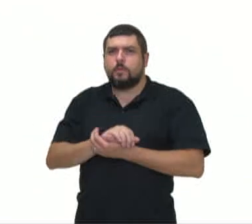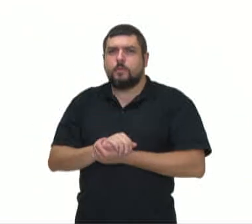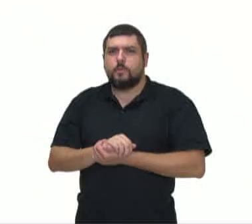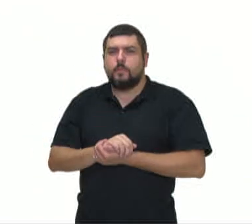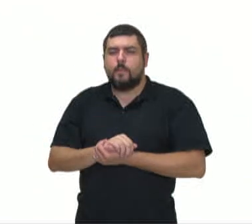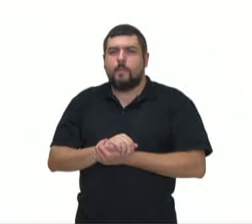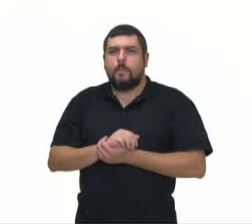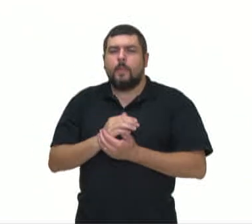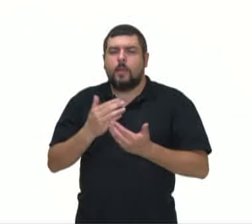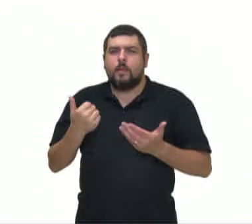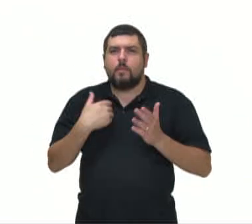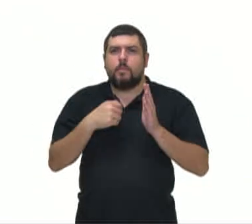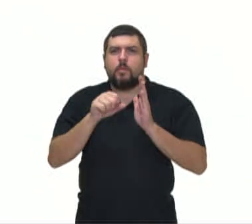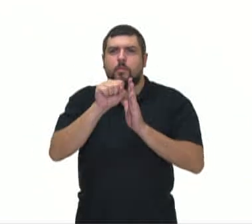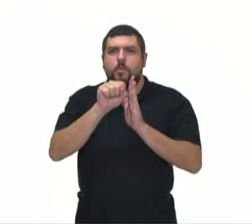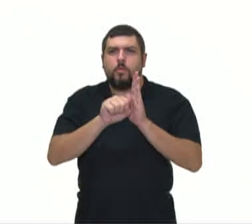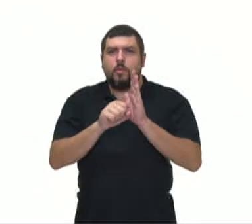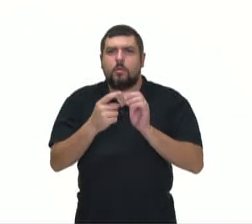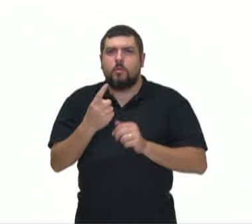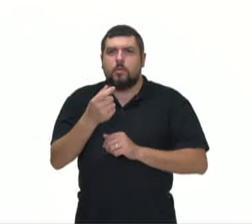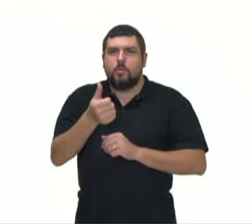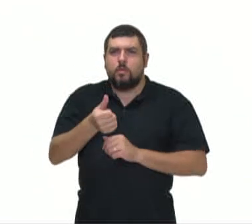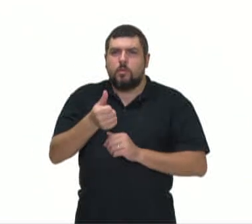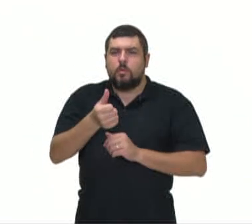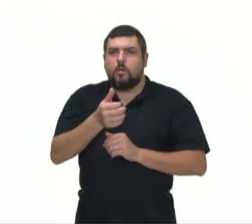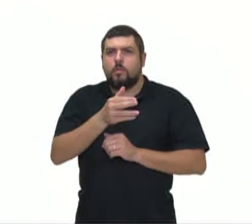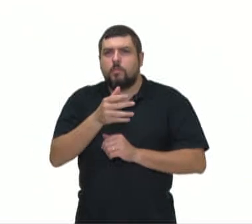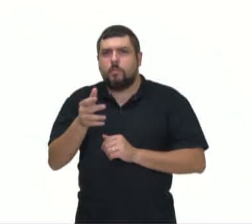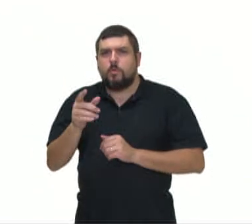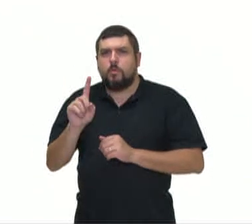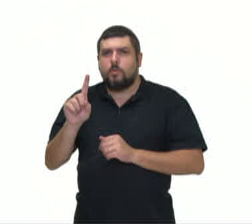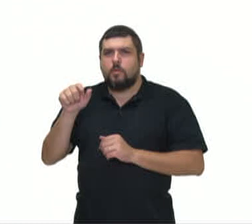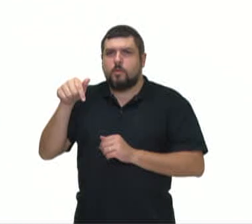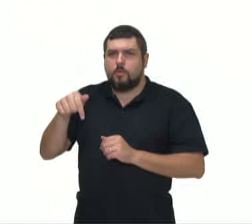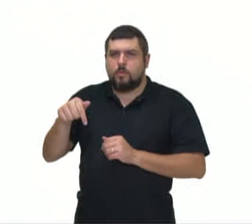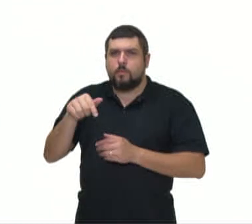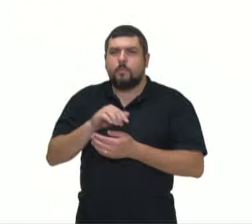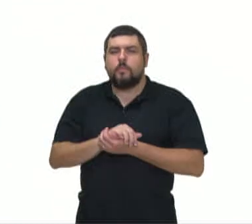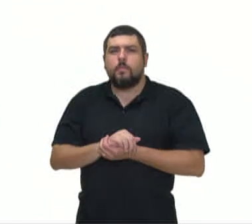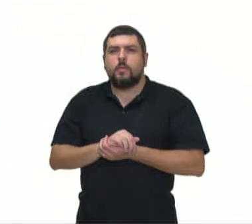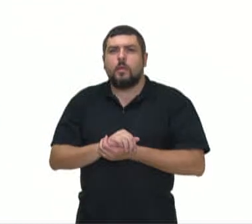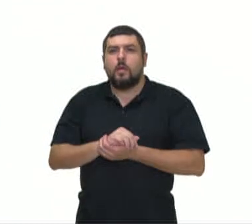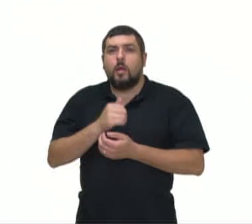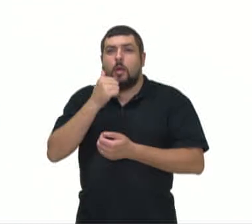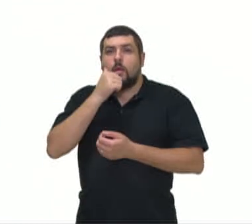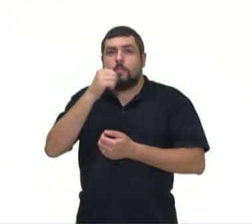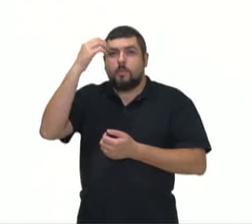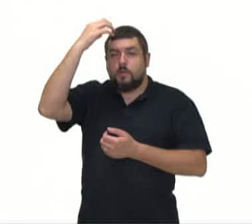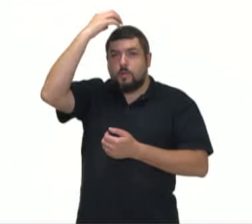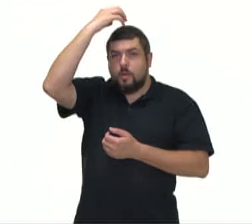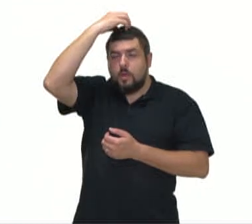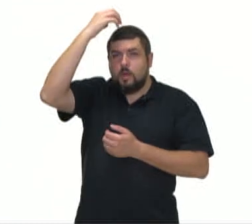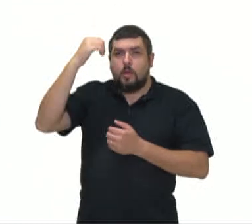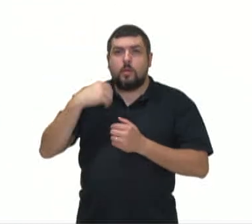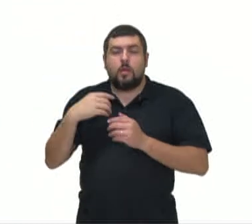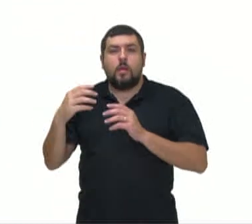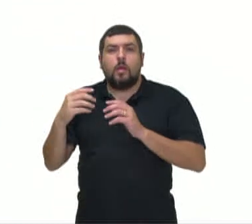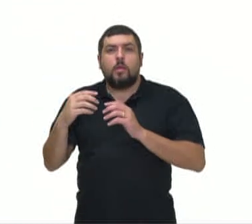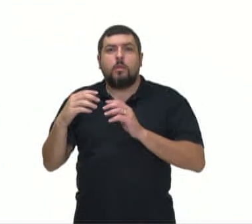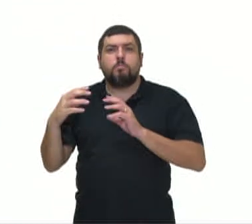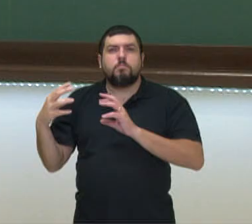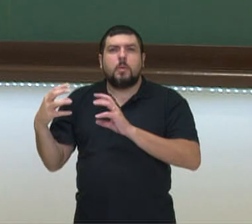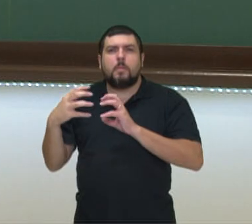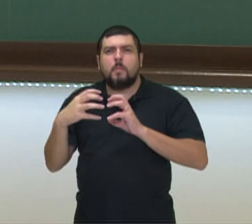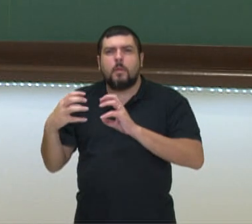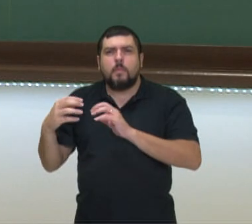século XVI, comecinho do século XVII, ela vivia um conflito militar com a Espanha. Diante